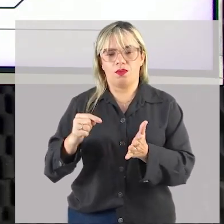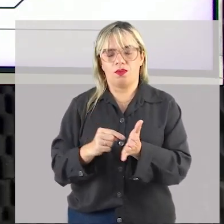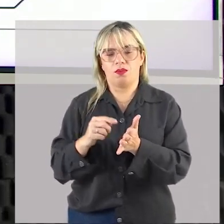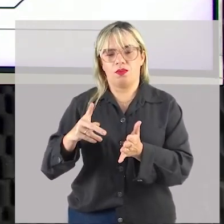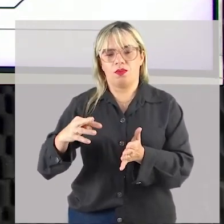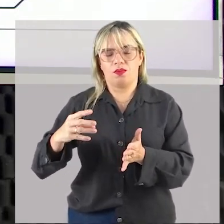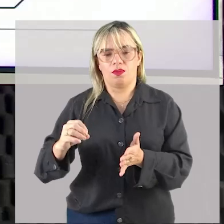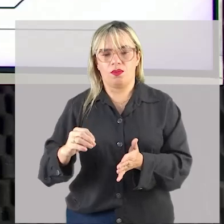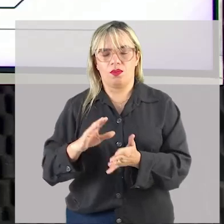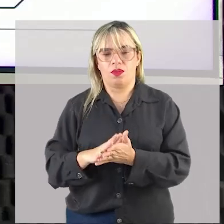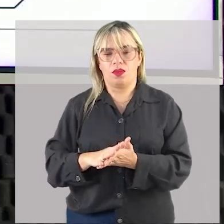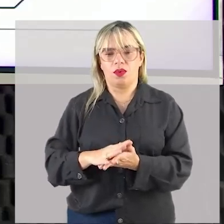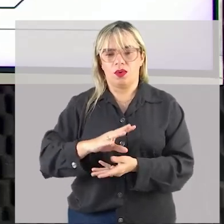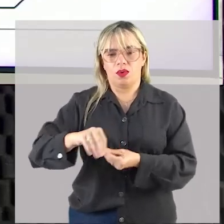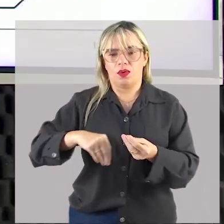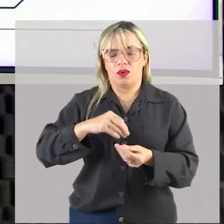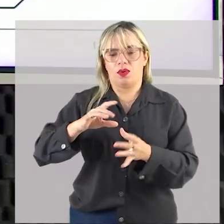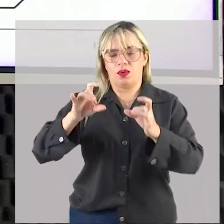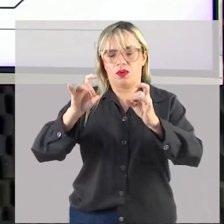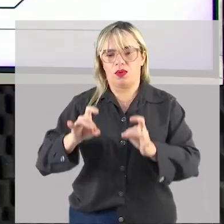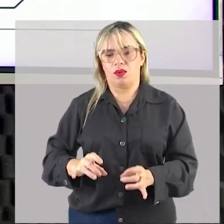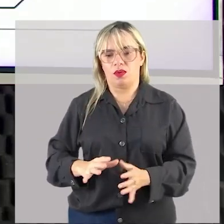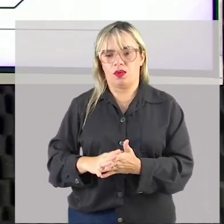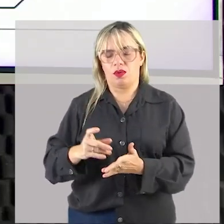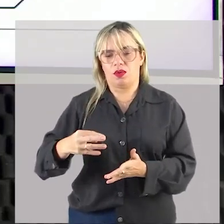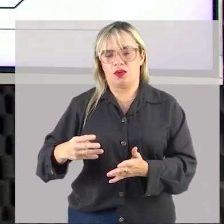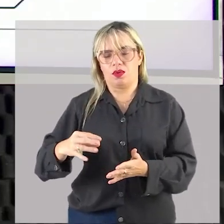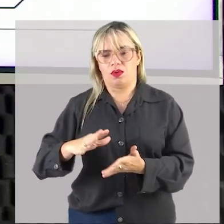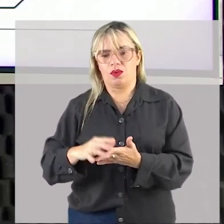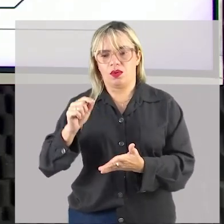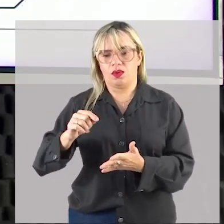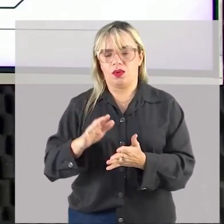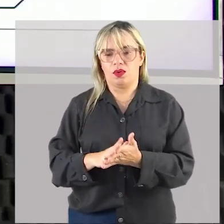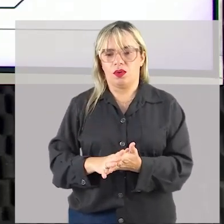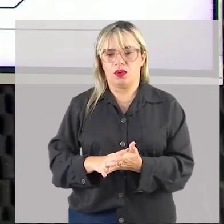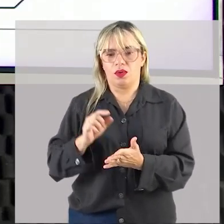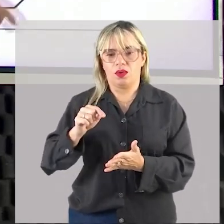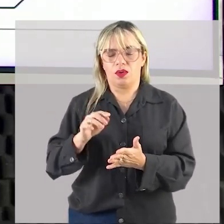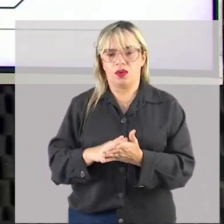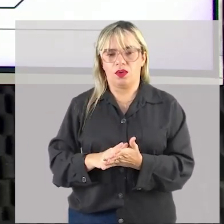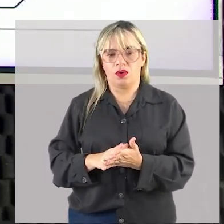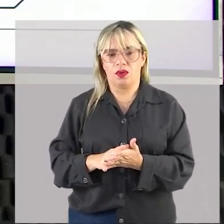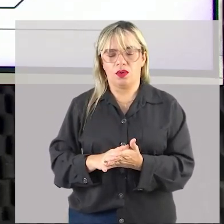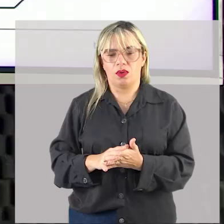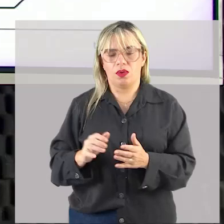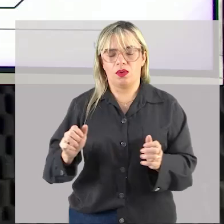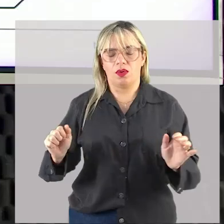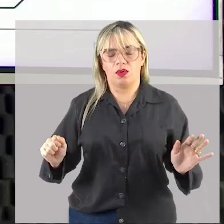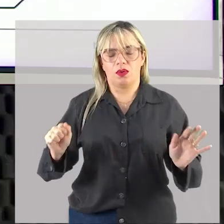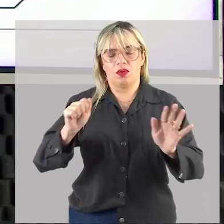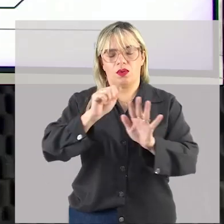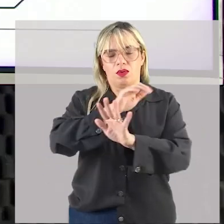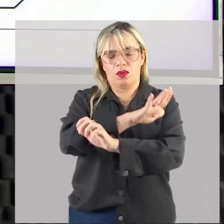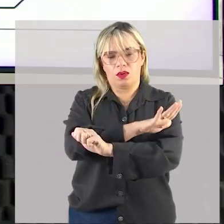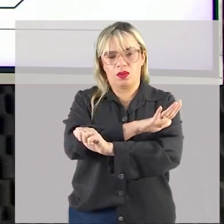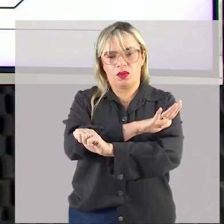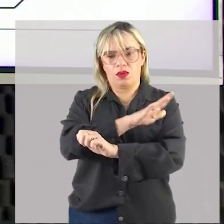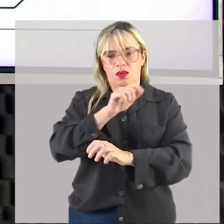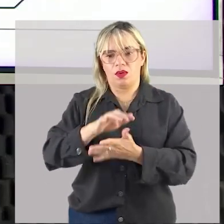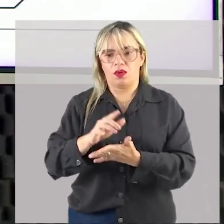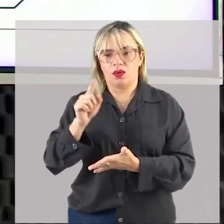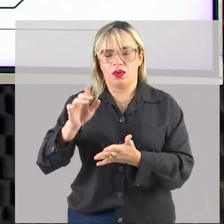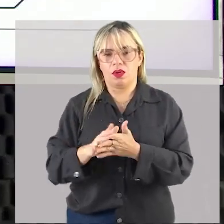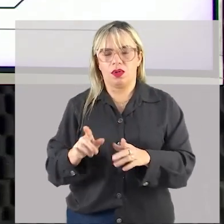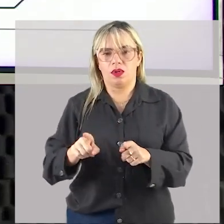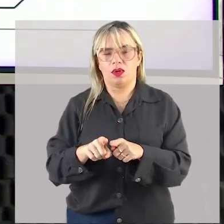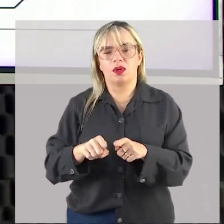São misturas especiais. Mistura eutética, ponto de fusão. Misturas eutrópicas, tem um ponto de ebulição. Tá bom?